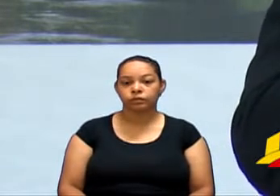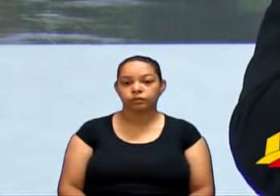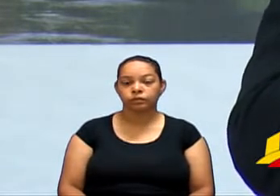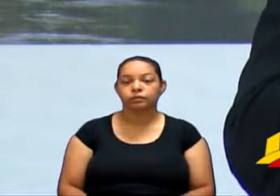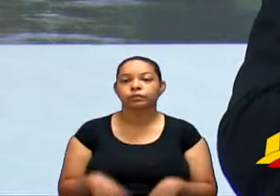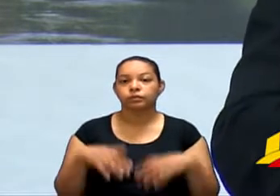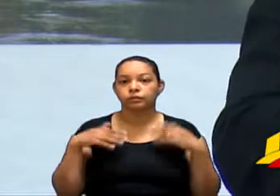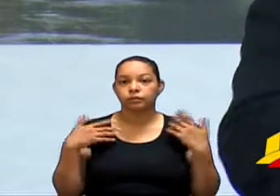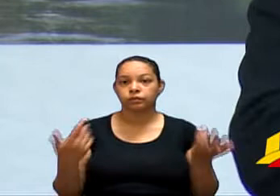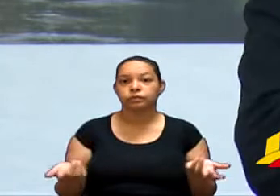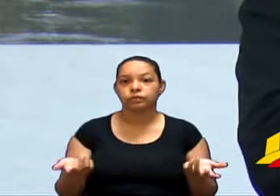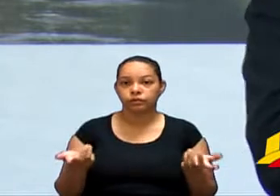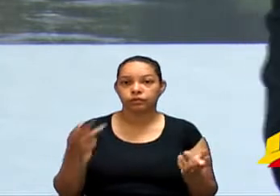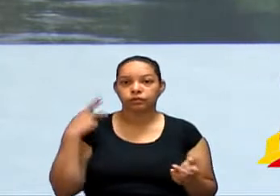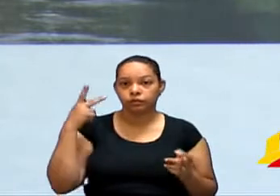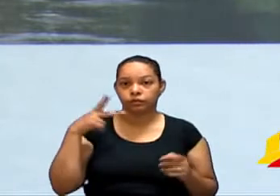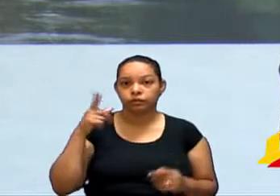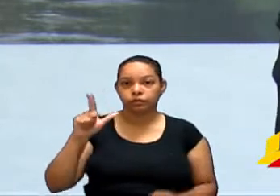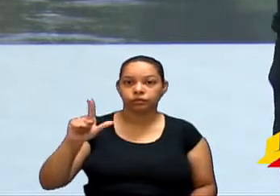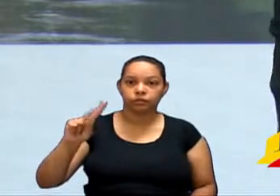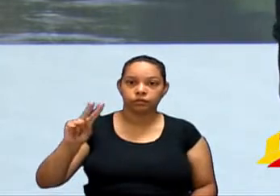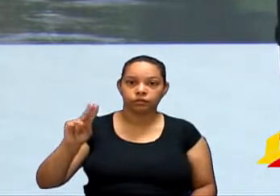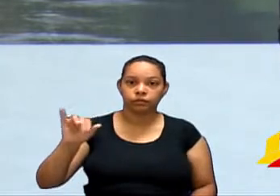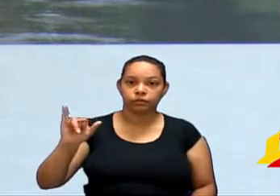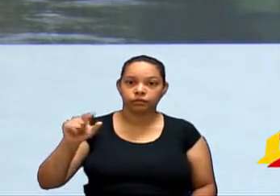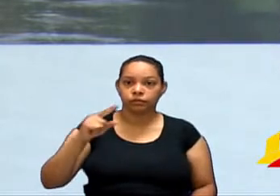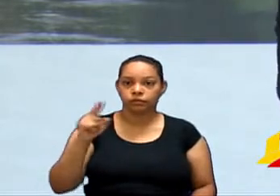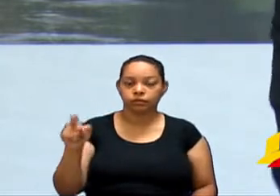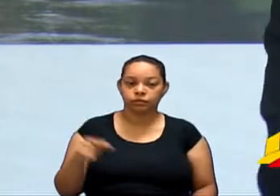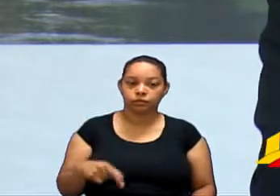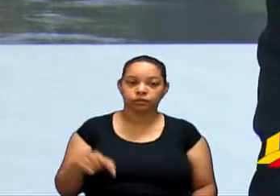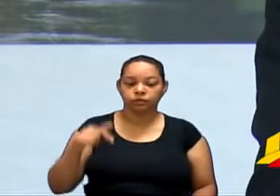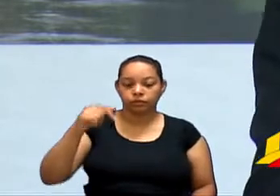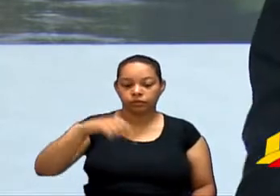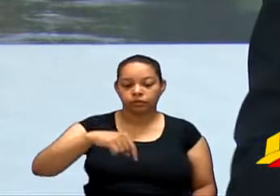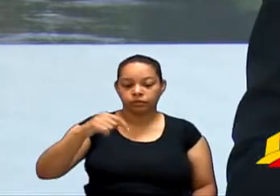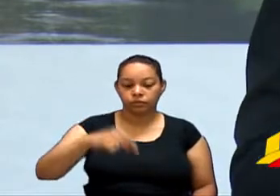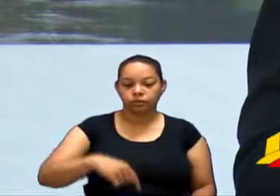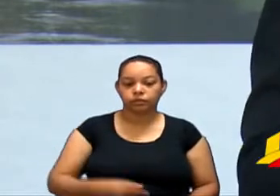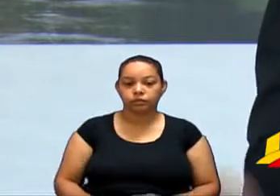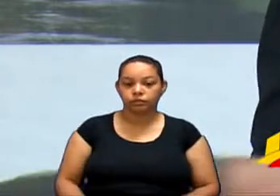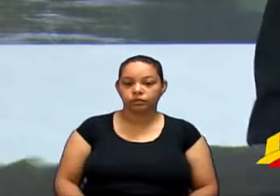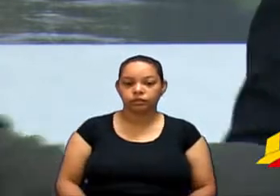então o Luiz assim é aqui eu às vezes